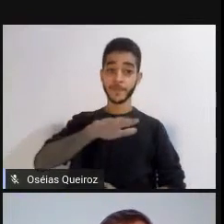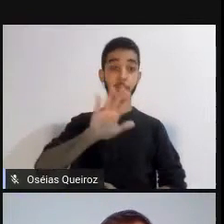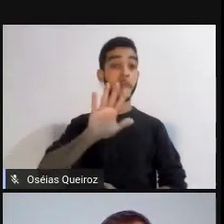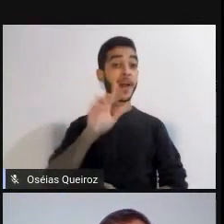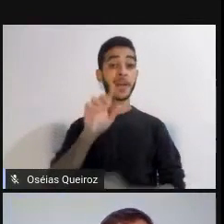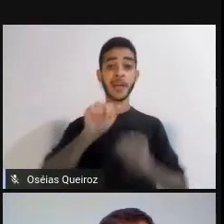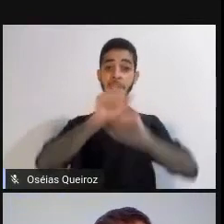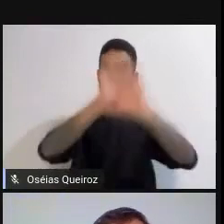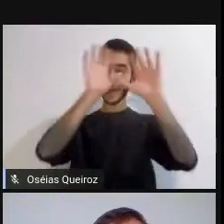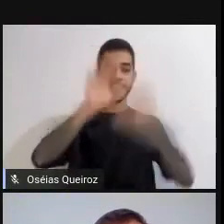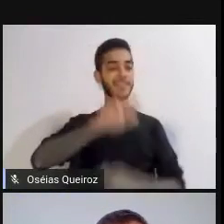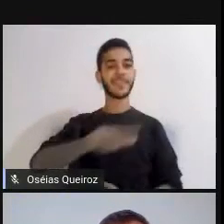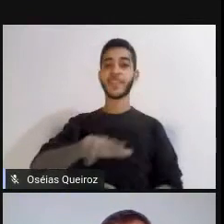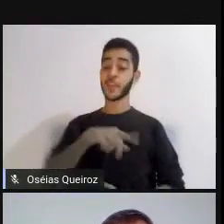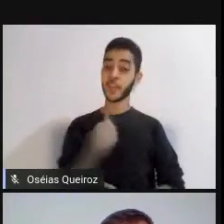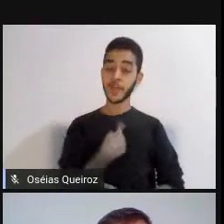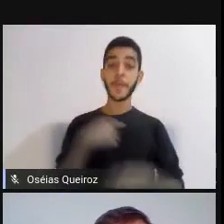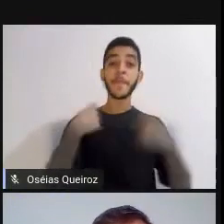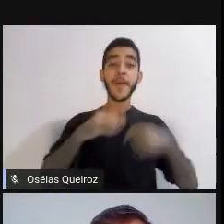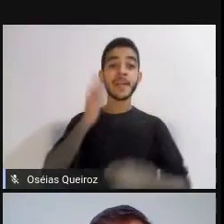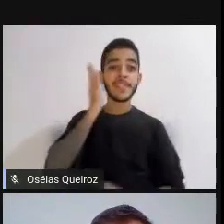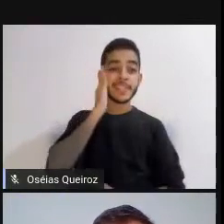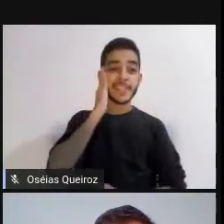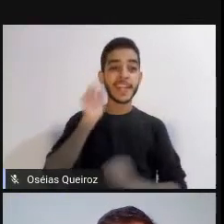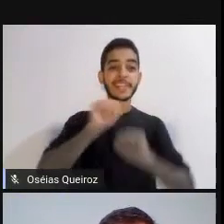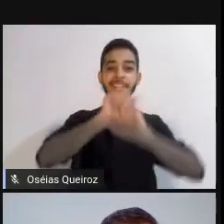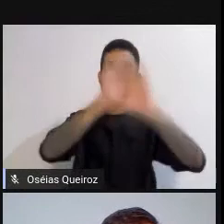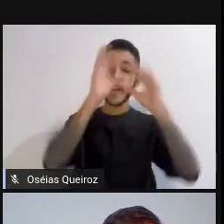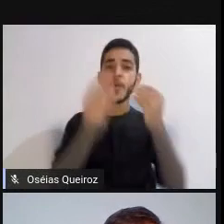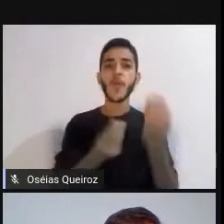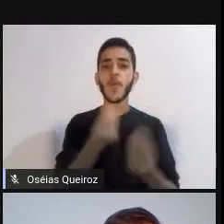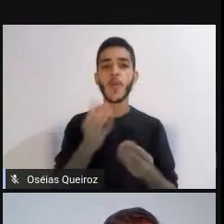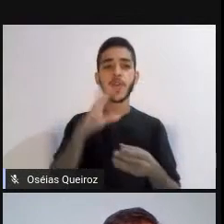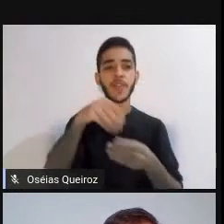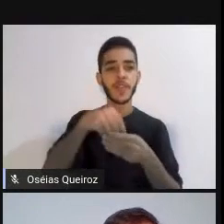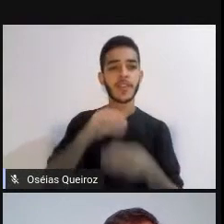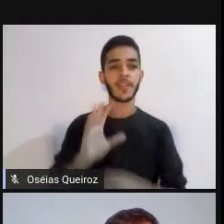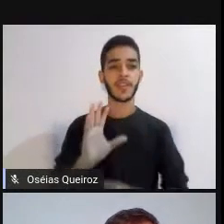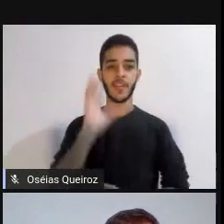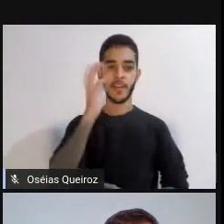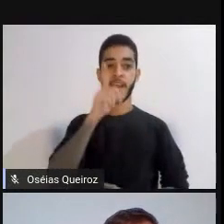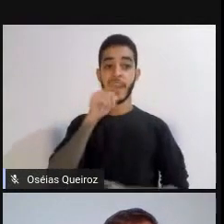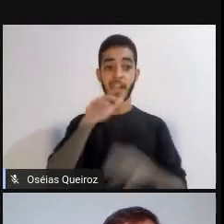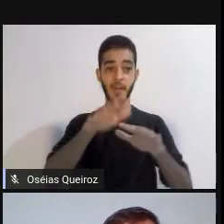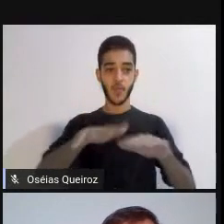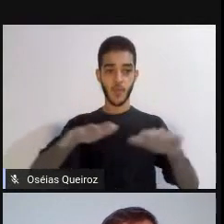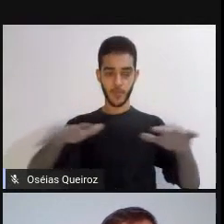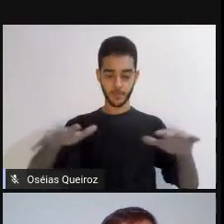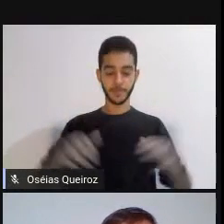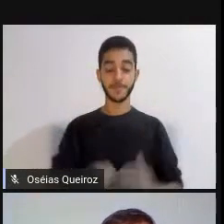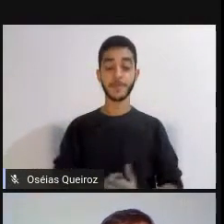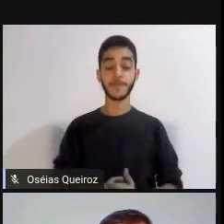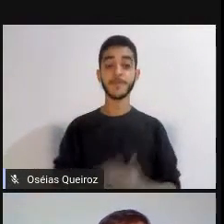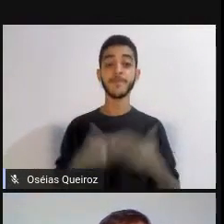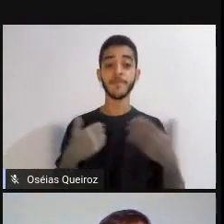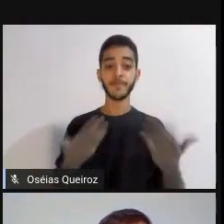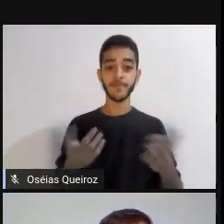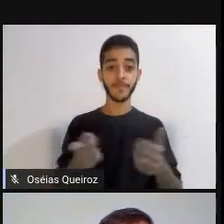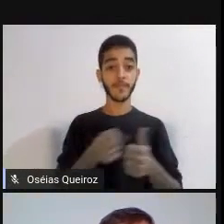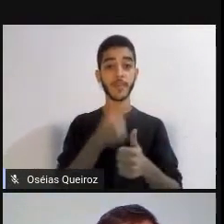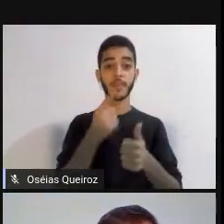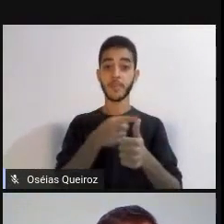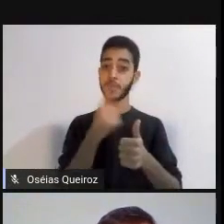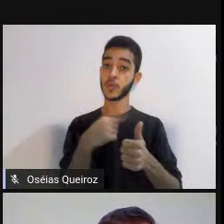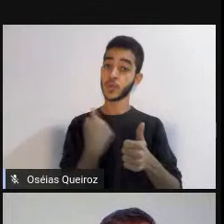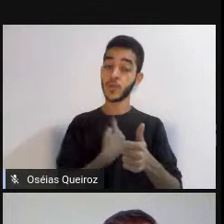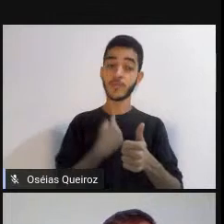Então, é importante que a gente entenda um pouquinho como funciona isso no ambiente aquático. Então, no primeiro ponto, é importante que